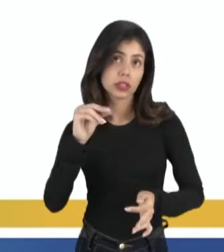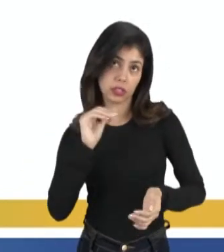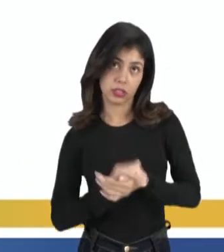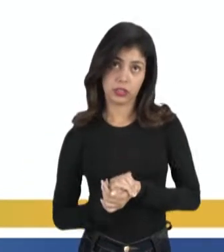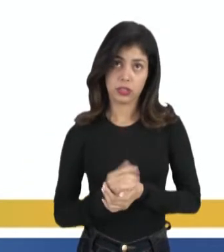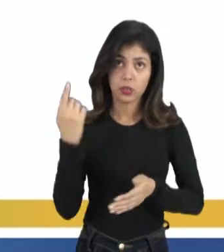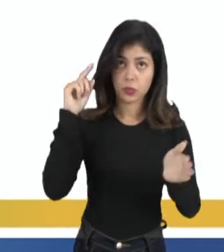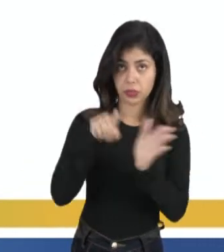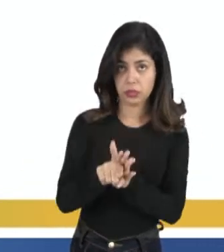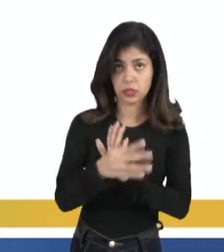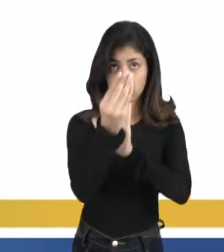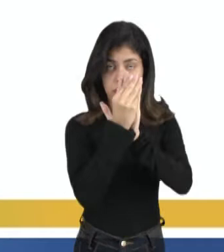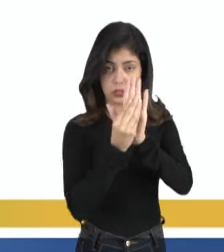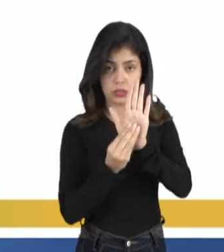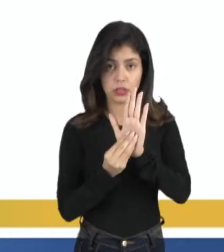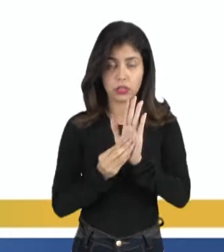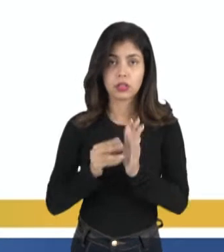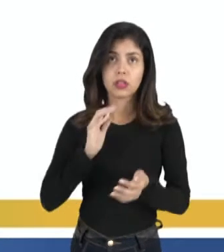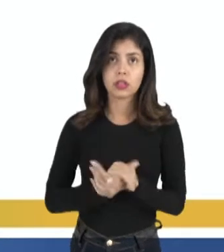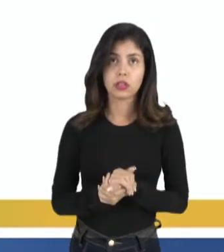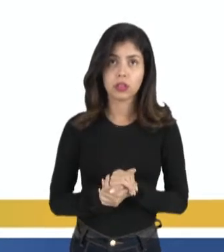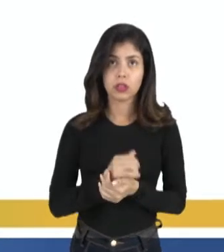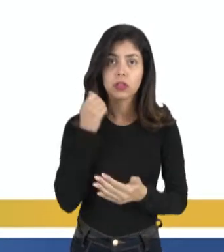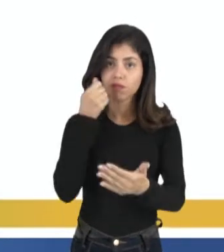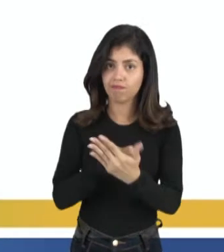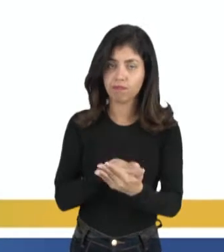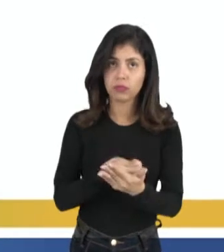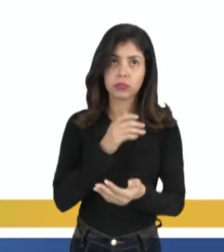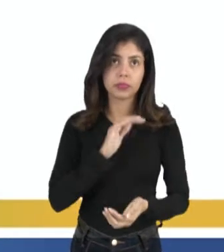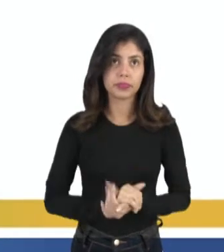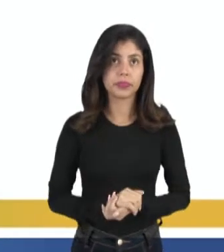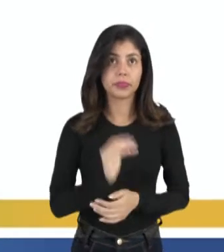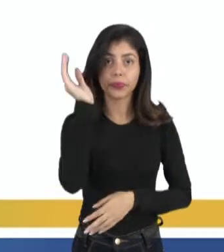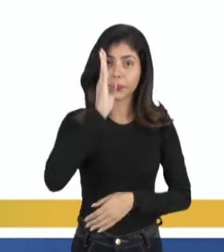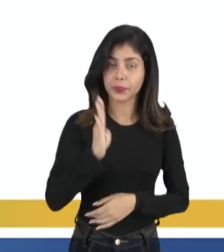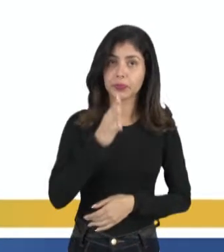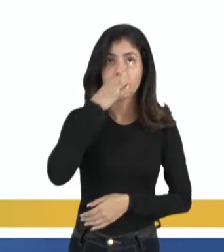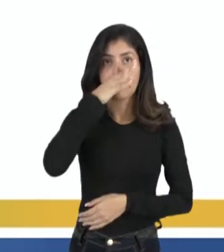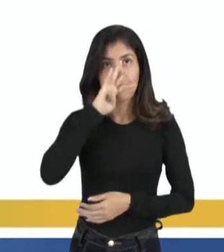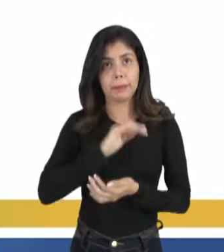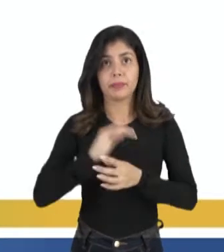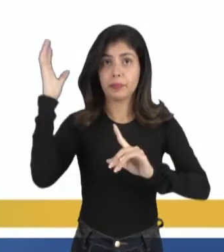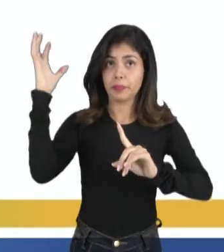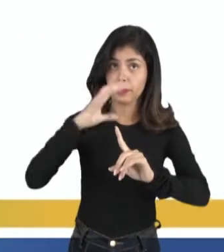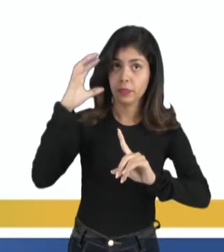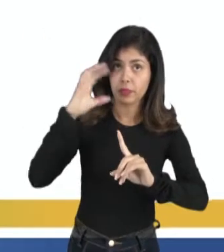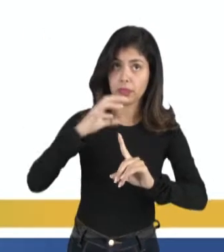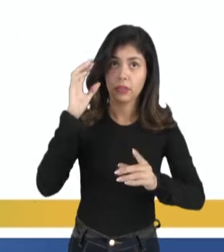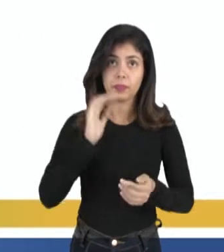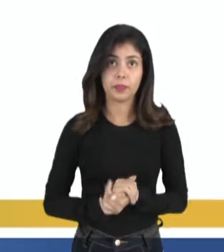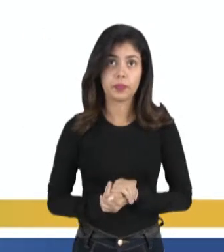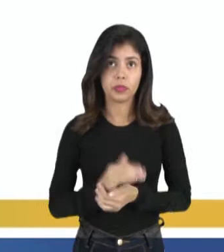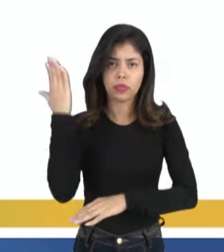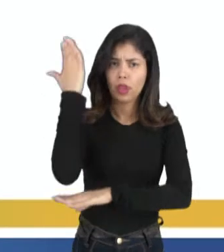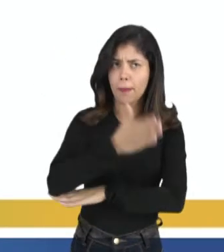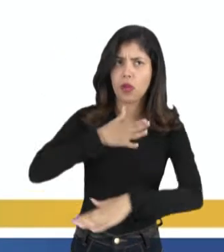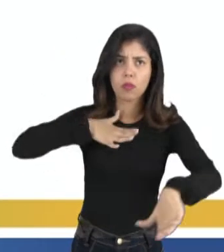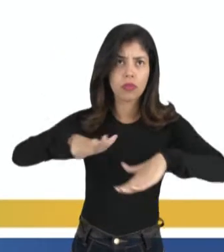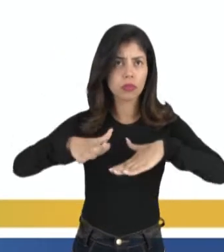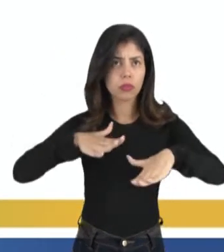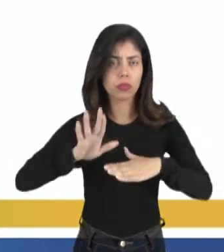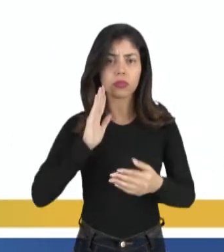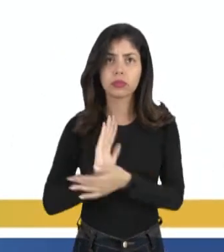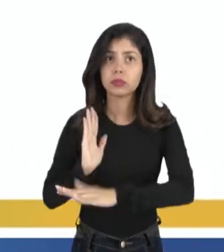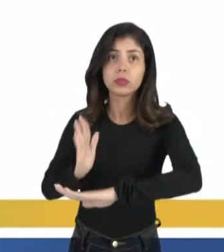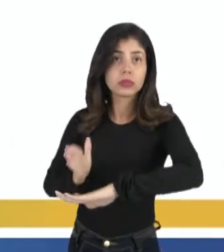ao questionar os os padrões impostos no Brasil elas influenciaram